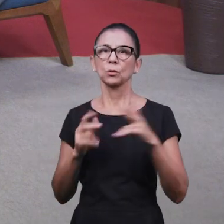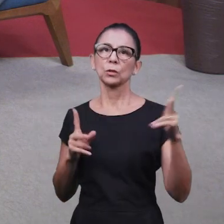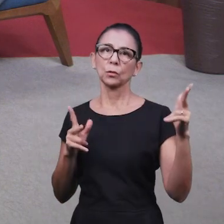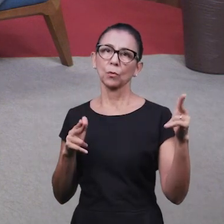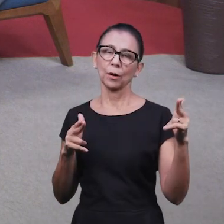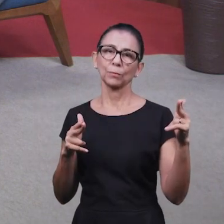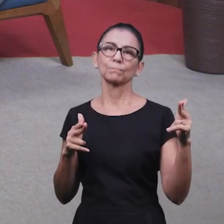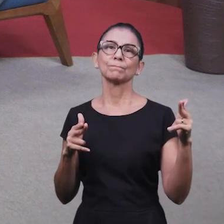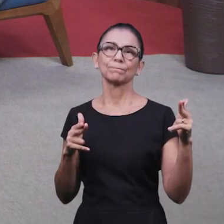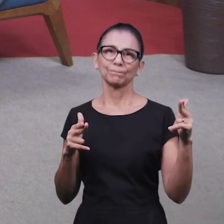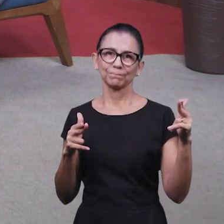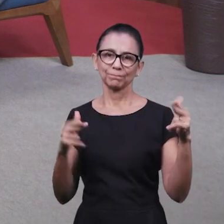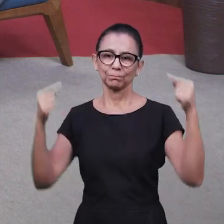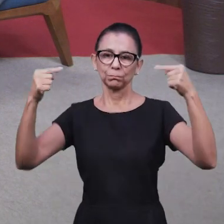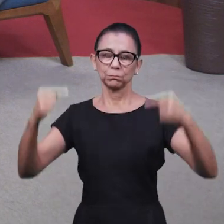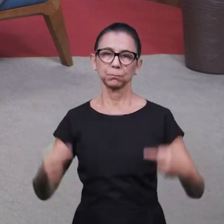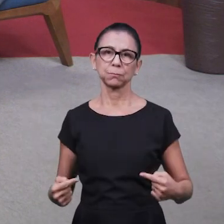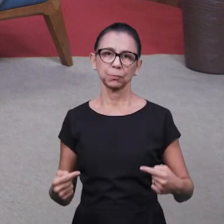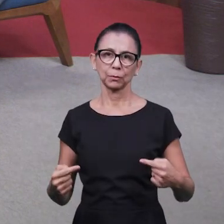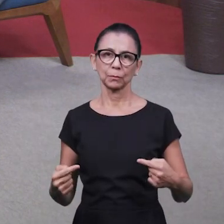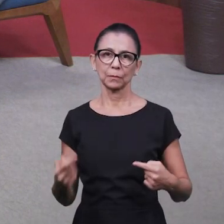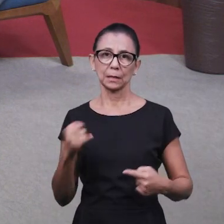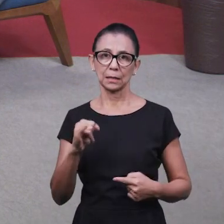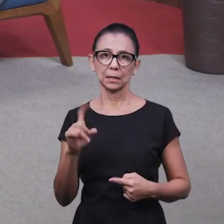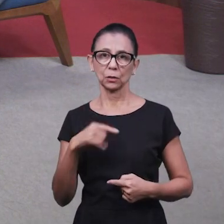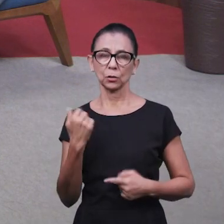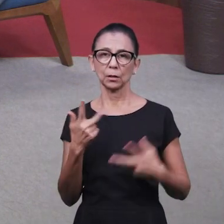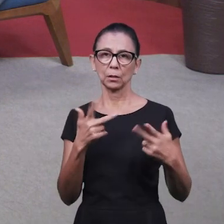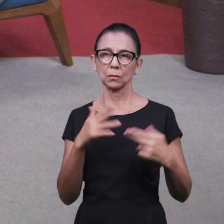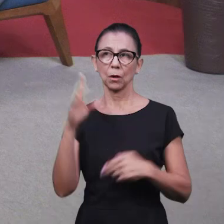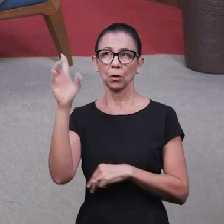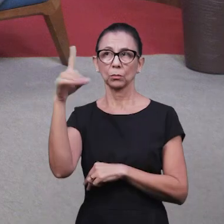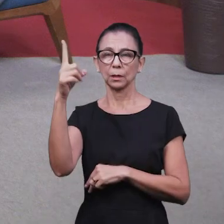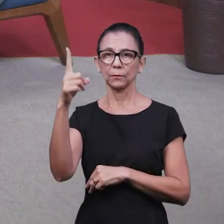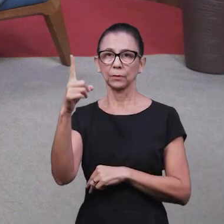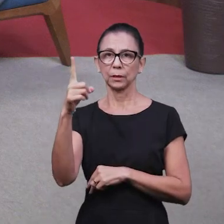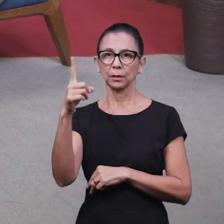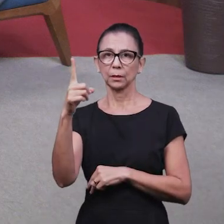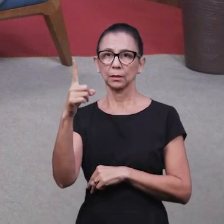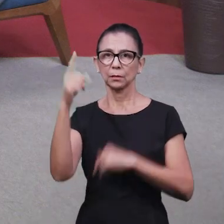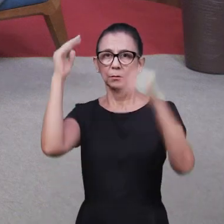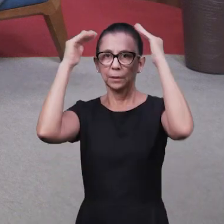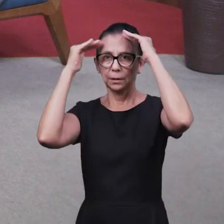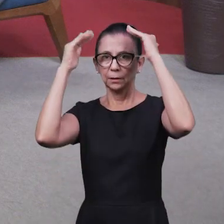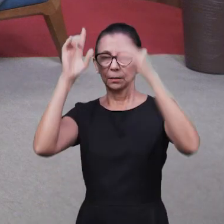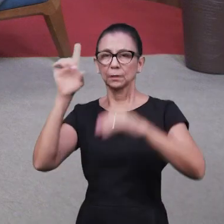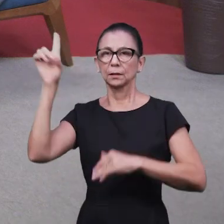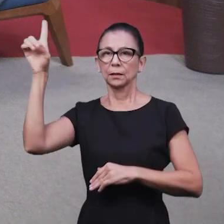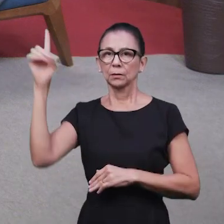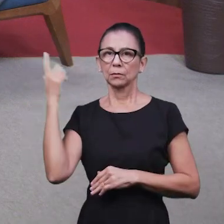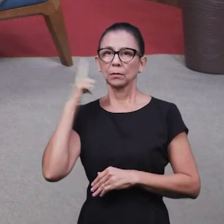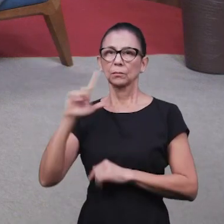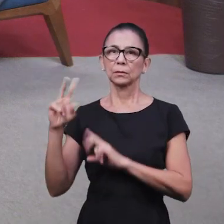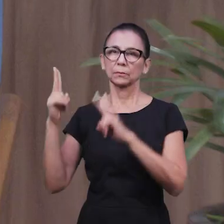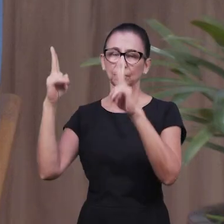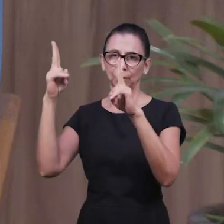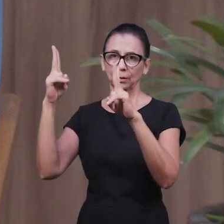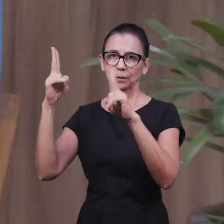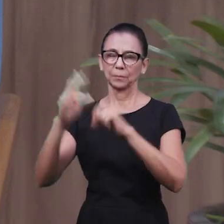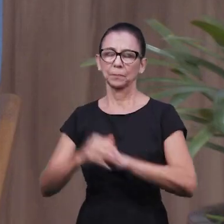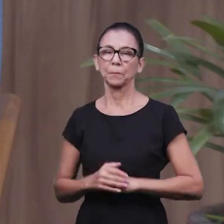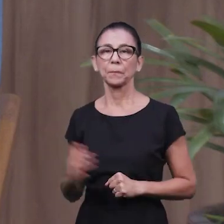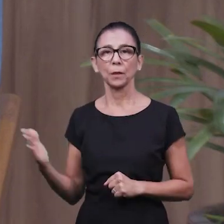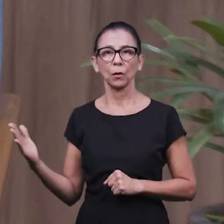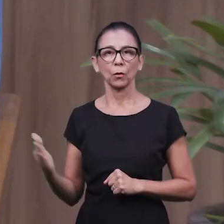trajetória. Mas se, como Davi, nos mantivermos segundo o coração de Deus, seremos vitoriosos.